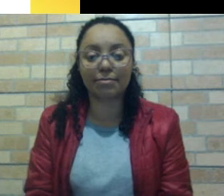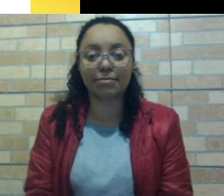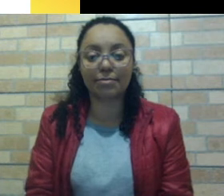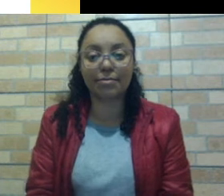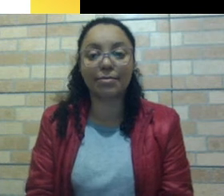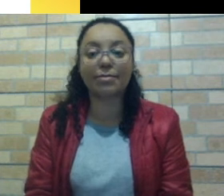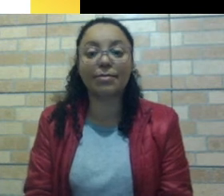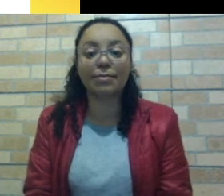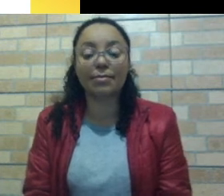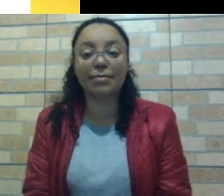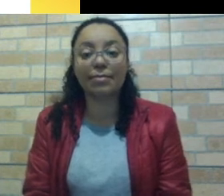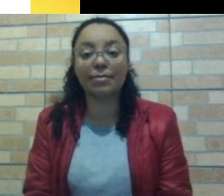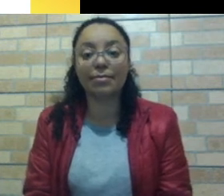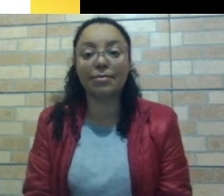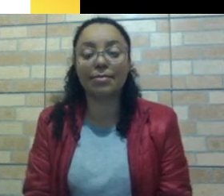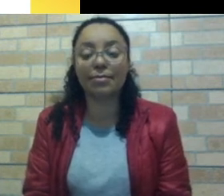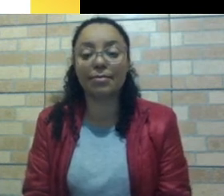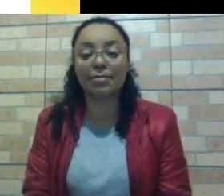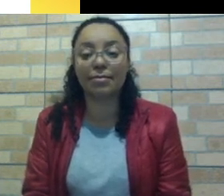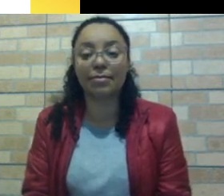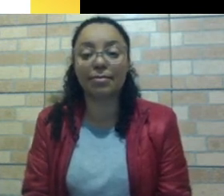Sit and say it.